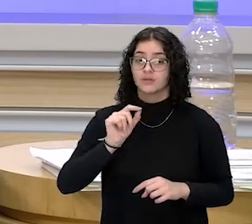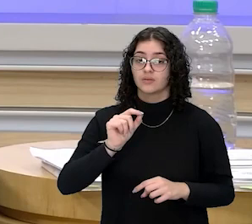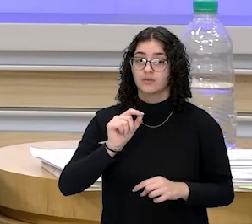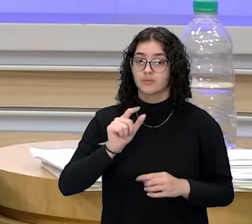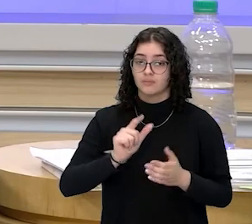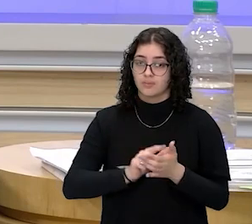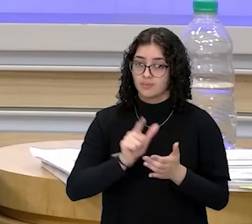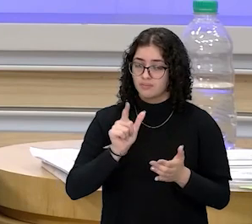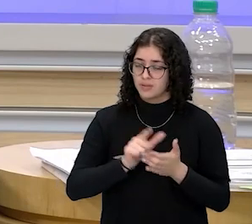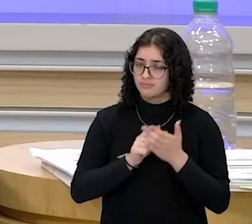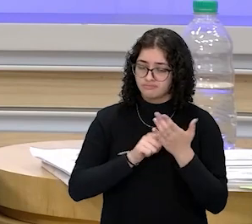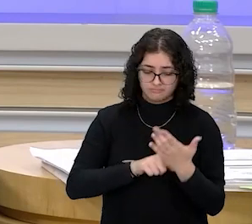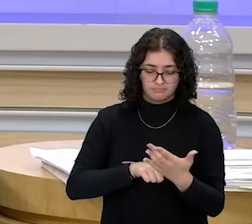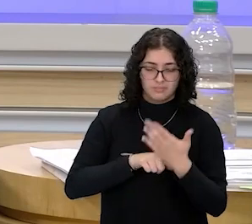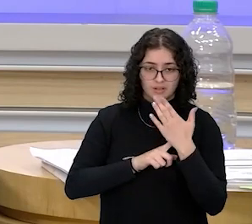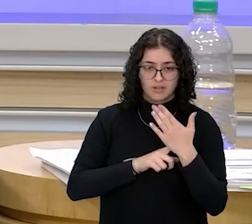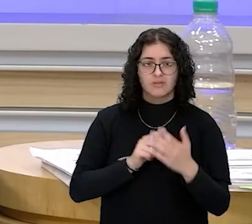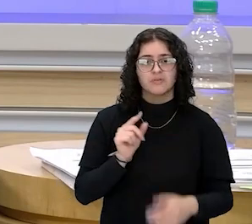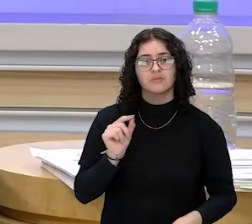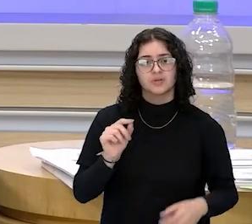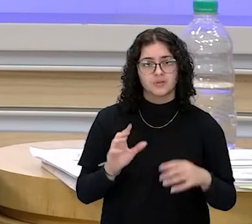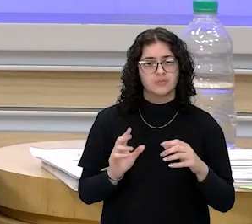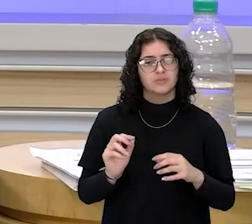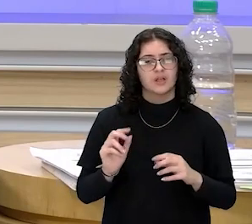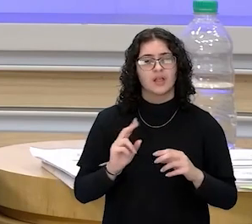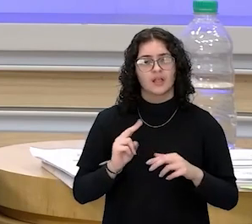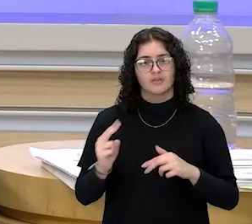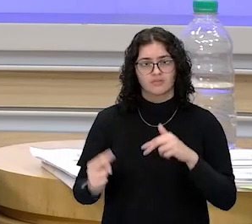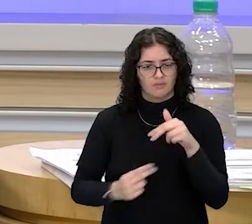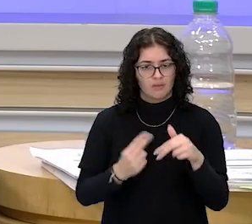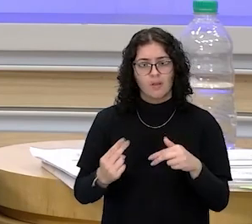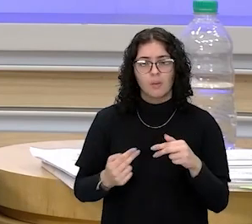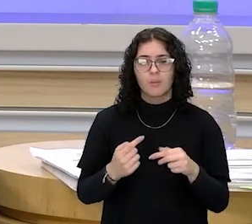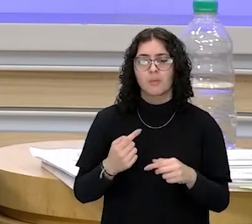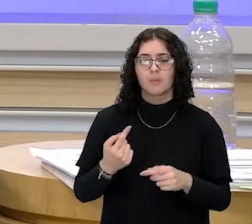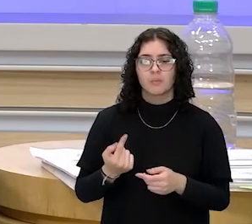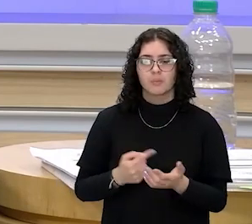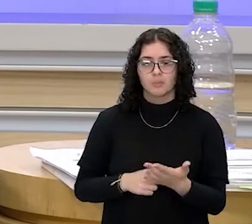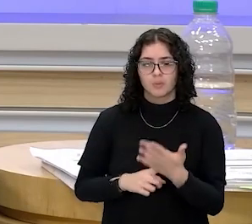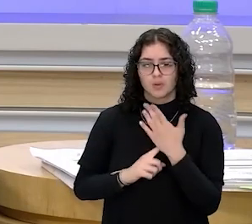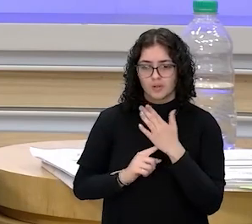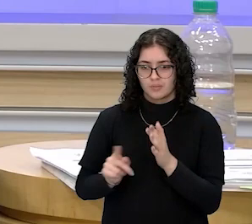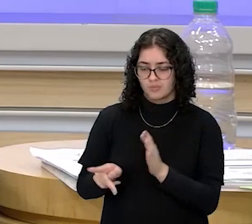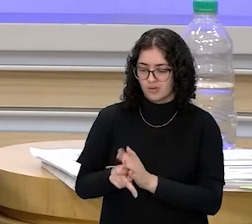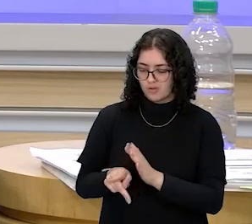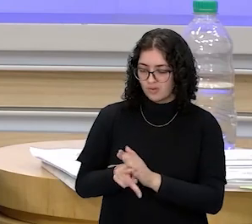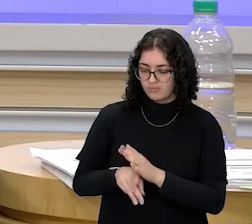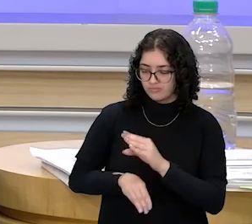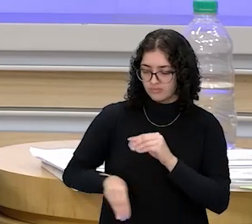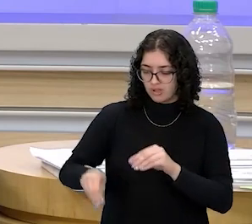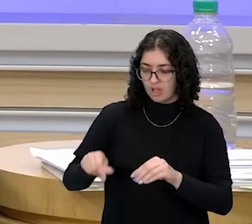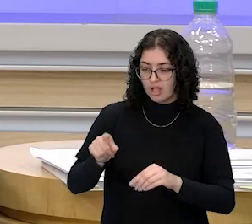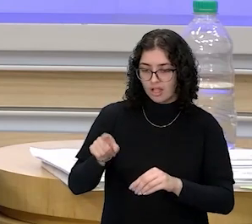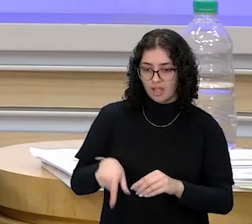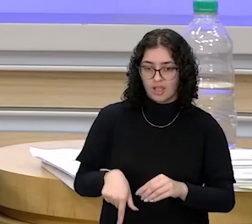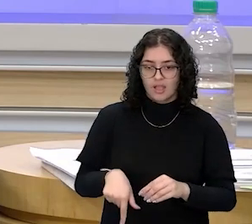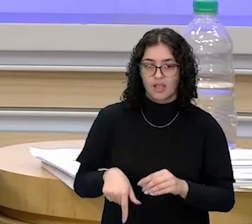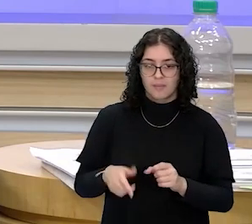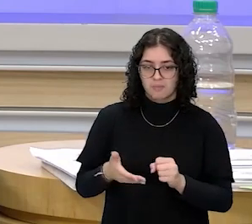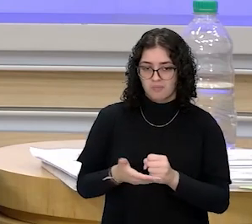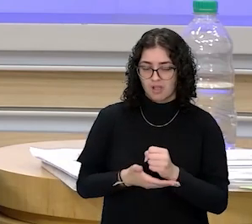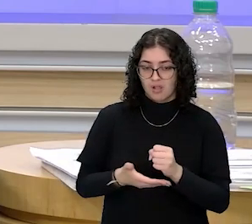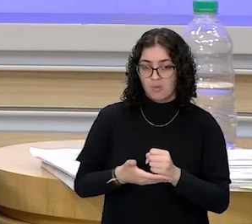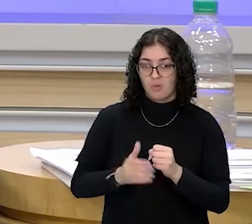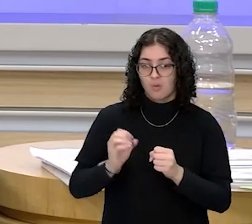indicador universal. E esse papel indicador universal, ele vai mostrar para você se aquele solo é ácido ou é um solo